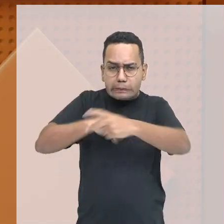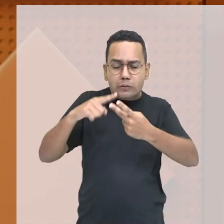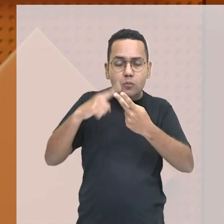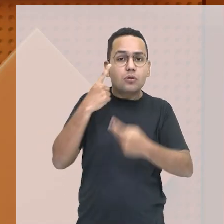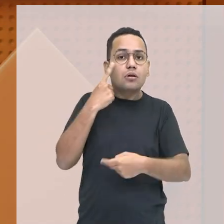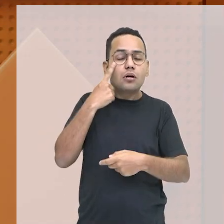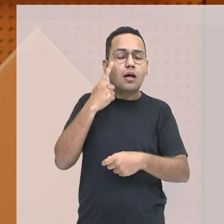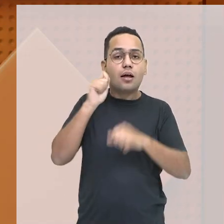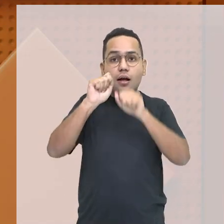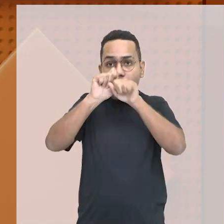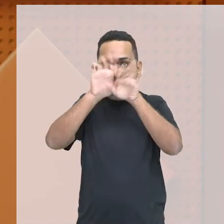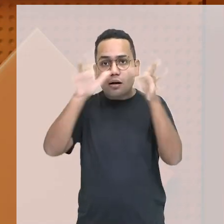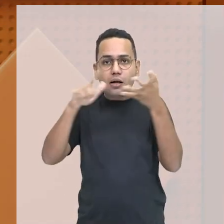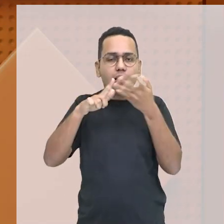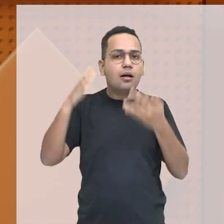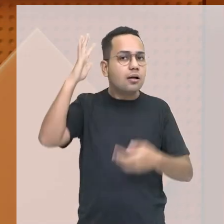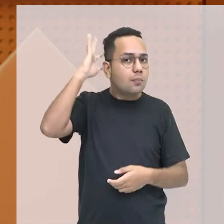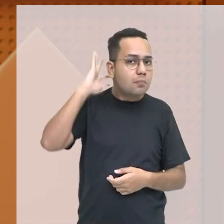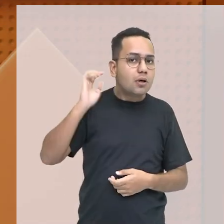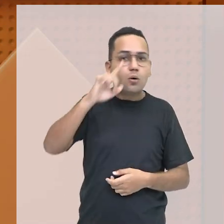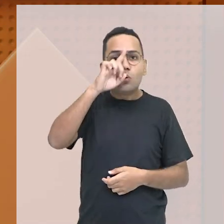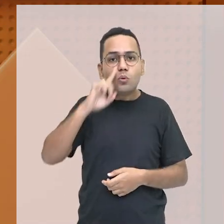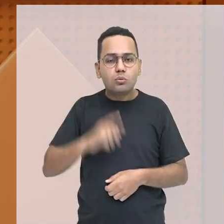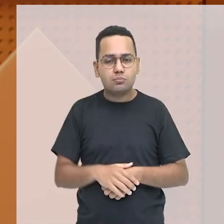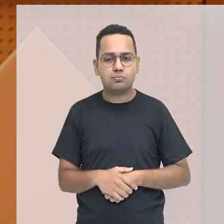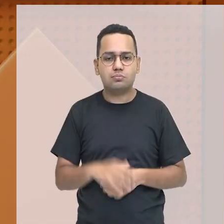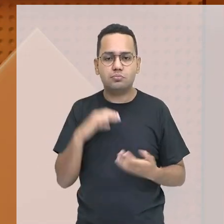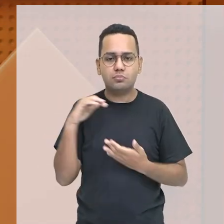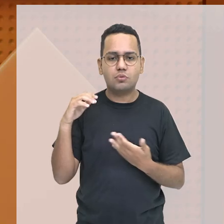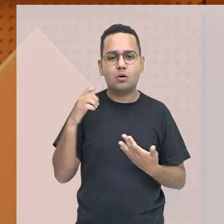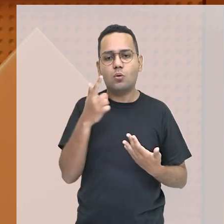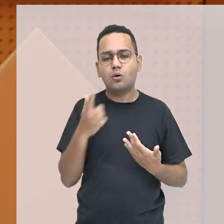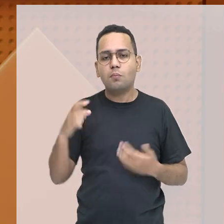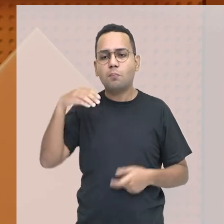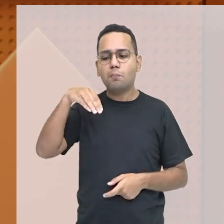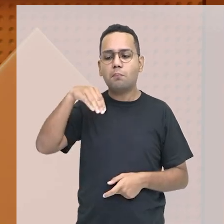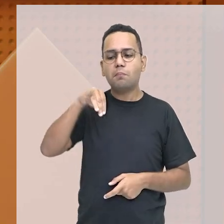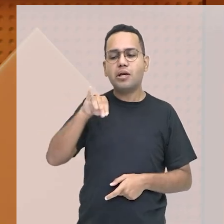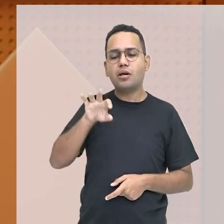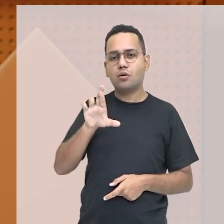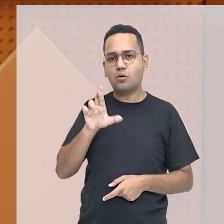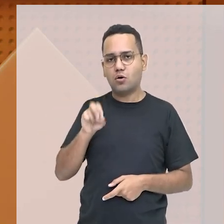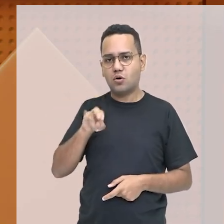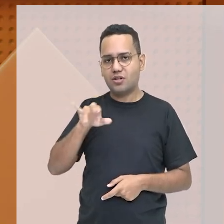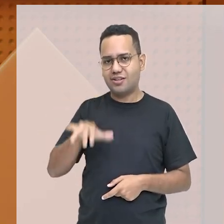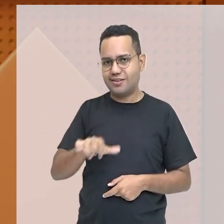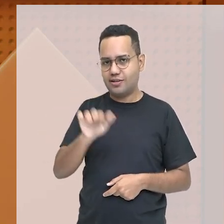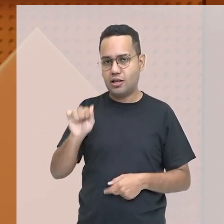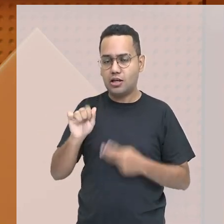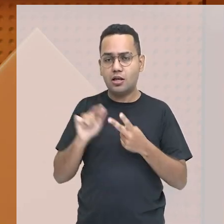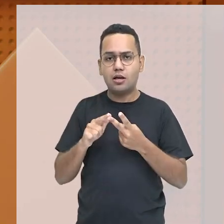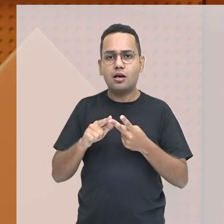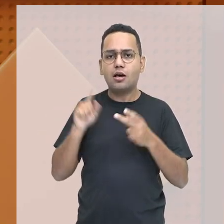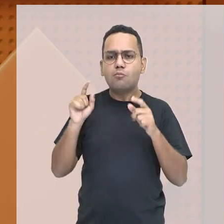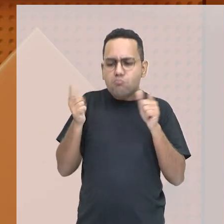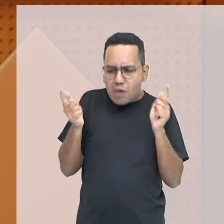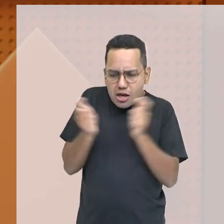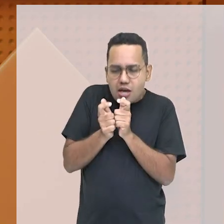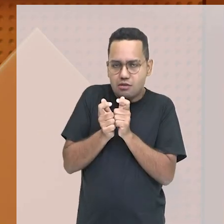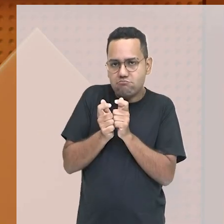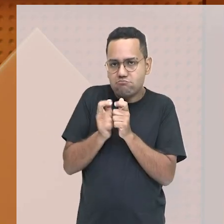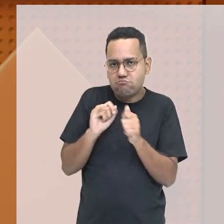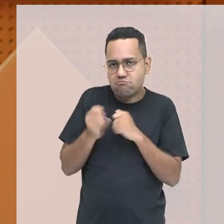cabelos loiros, não é isso? Depois nós temos ali a Micronésia, que é aquela parte que tem as menores ilhas, por isso